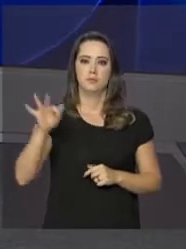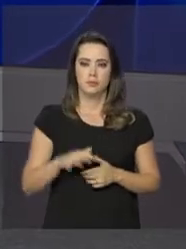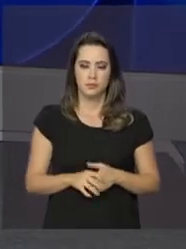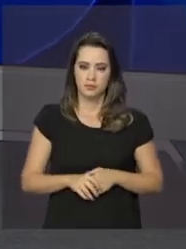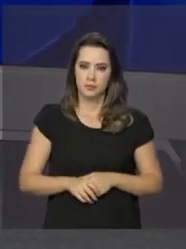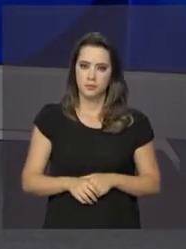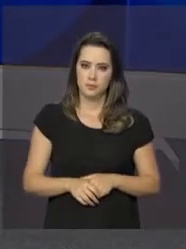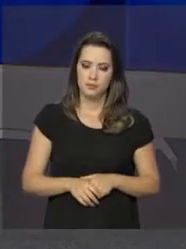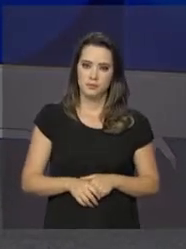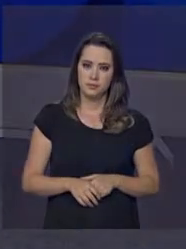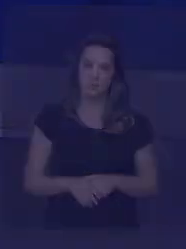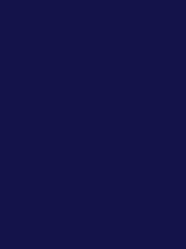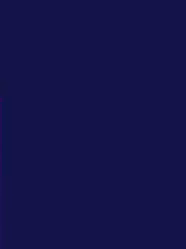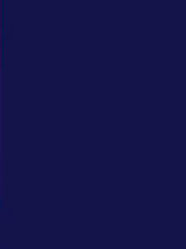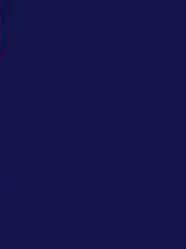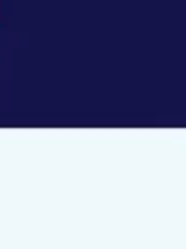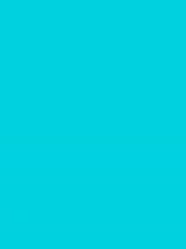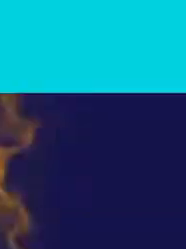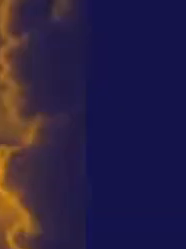federal